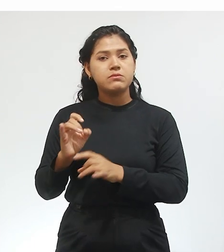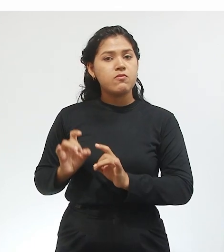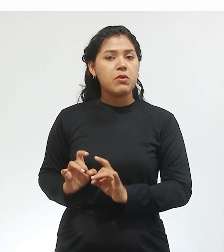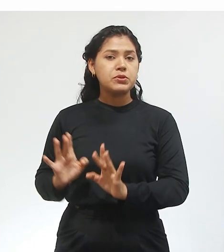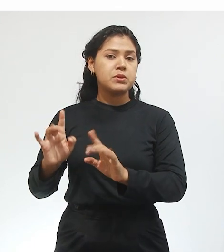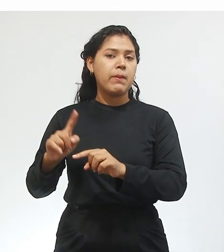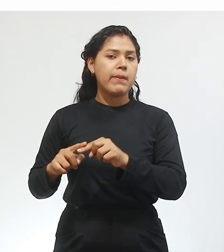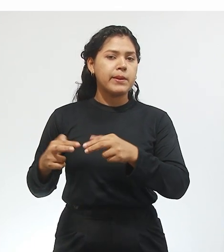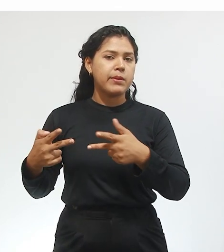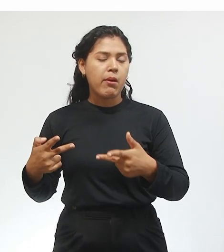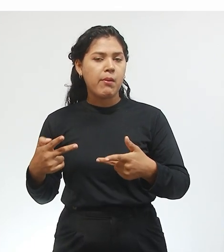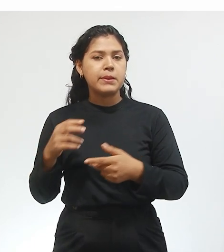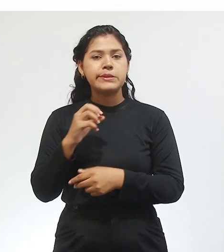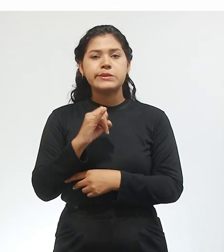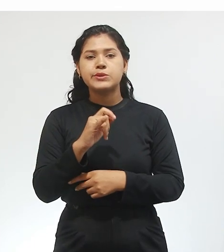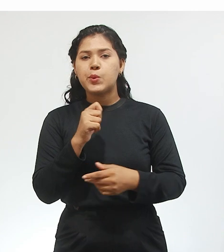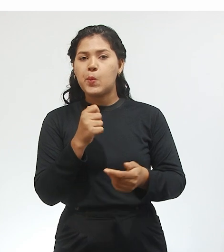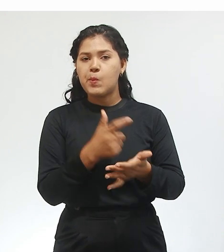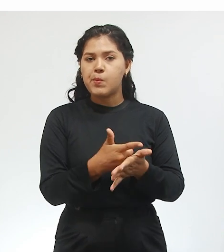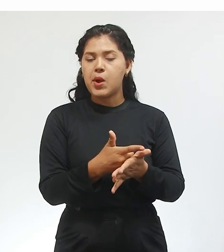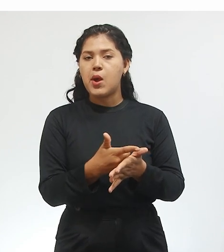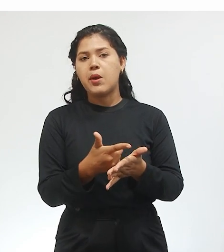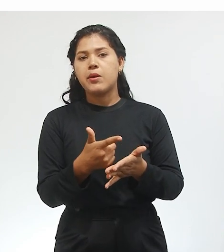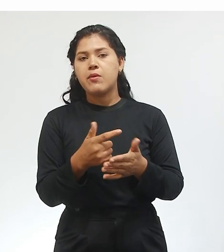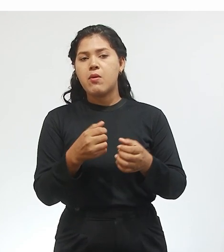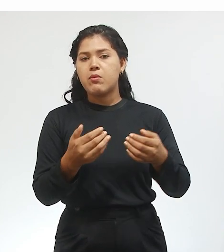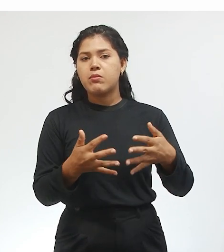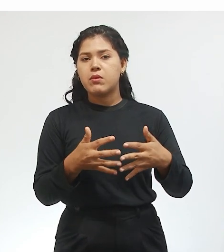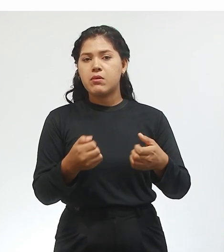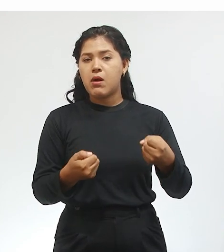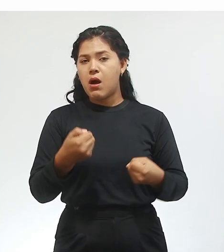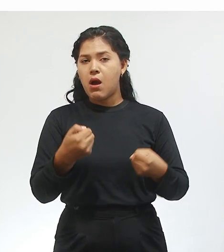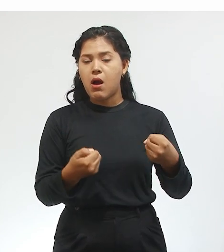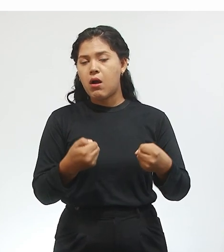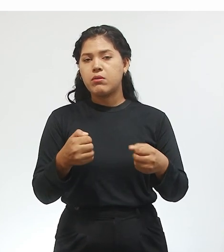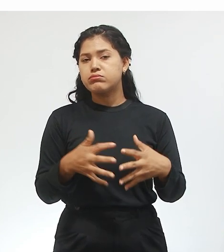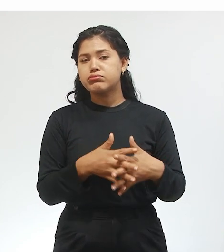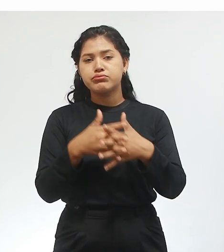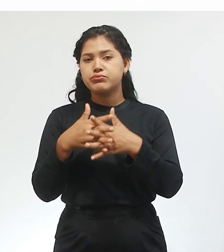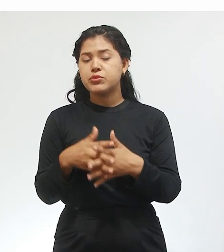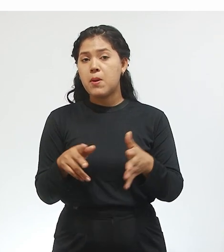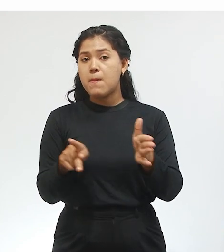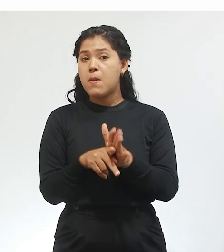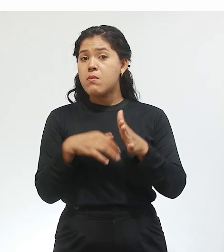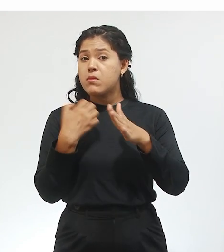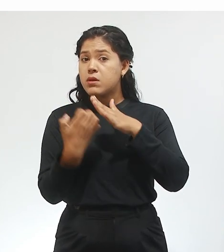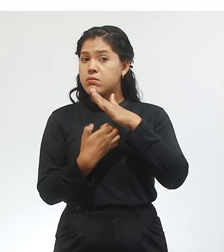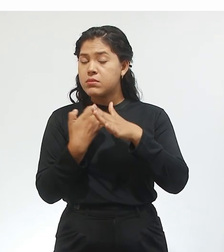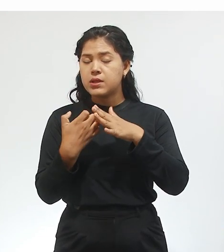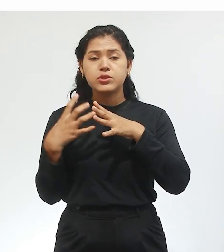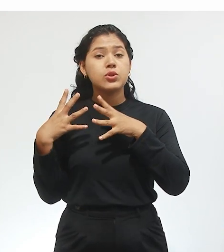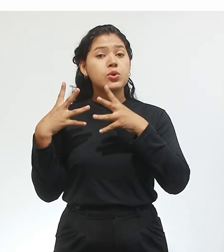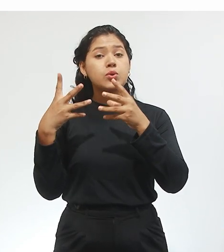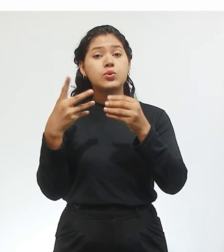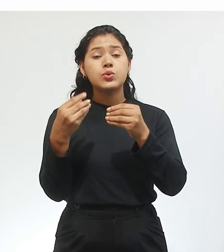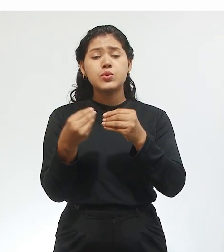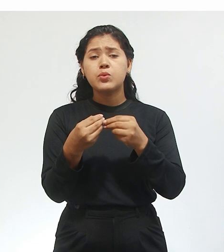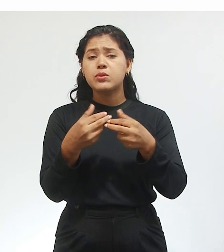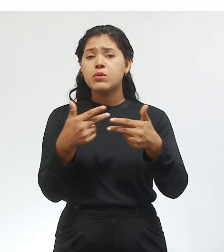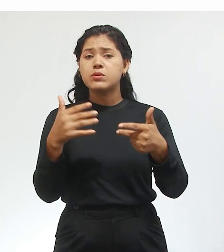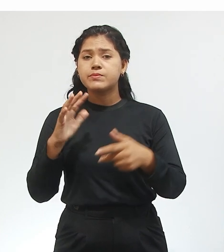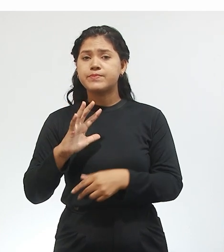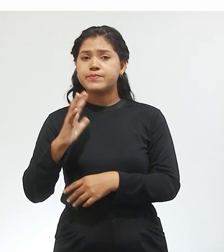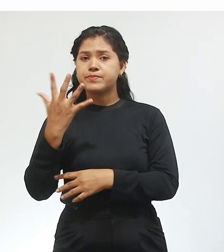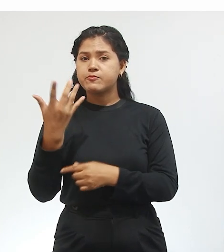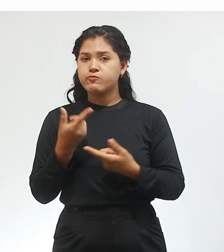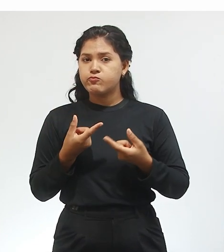mercadoria, se eu comprei um veículo para a empresa que sirva de operação, né, para a empresa. Então, essas